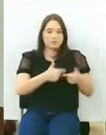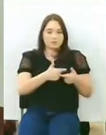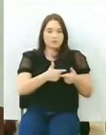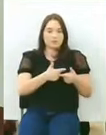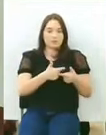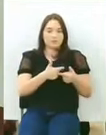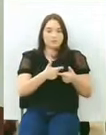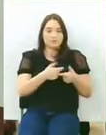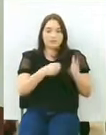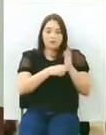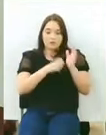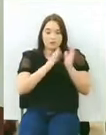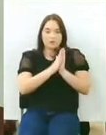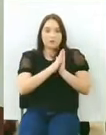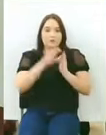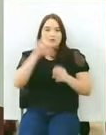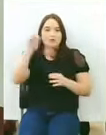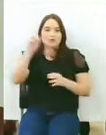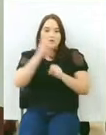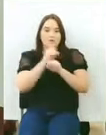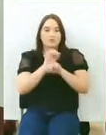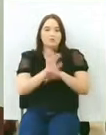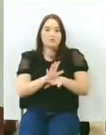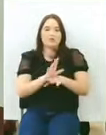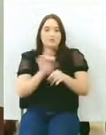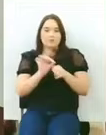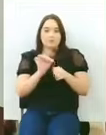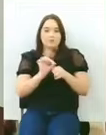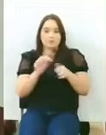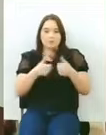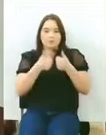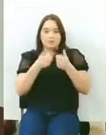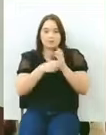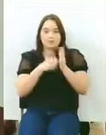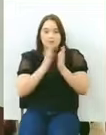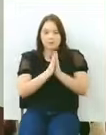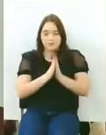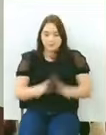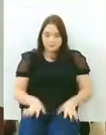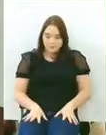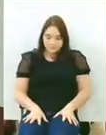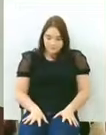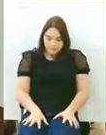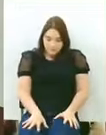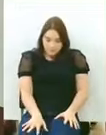trabalhar com os irmãos. Ore para que nós façamos o melhor. Vamos orar?